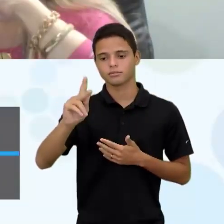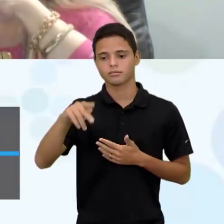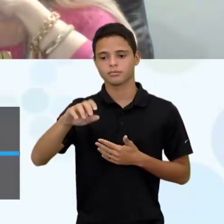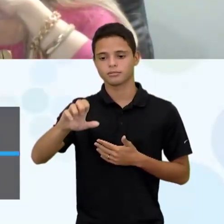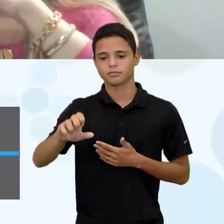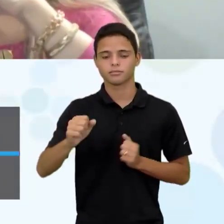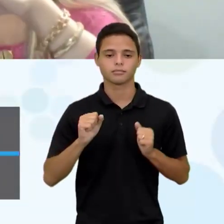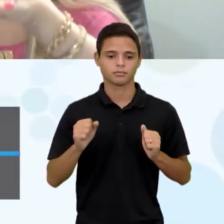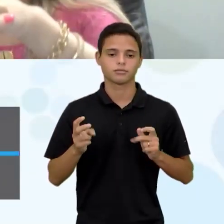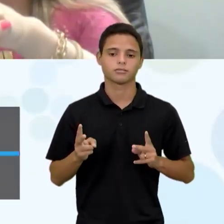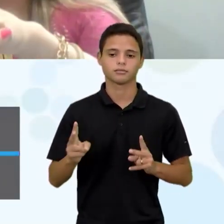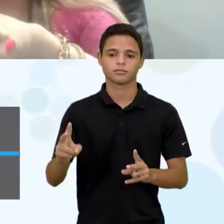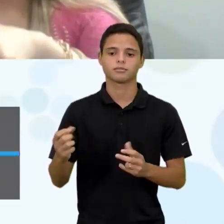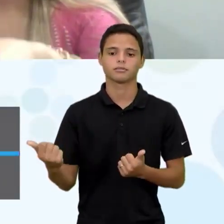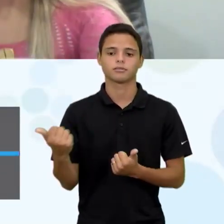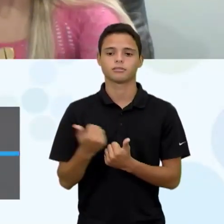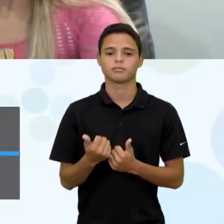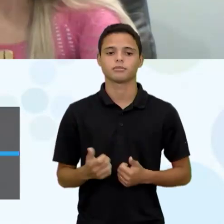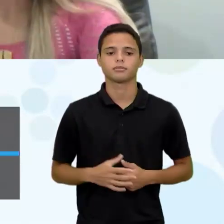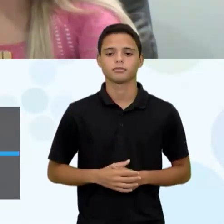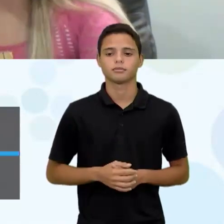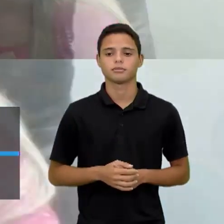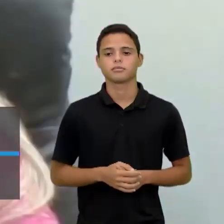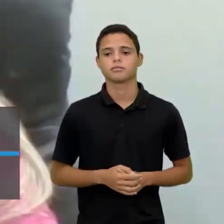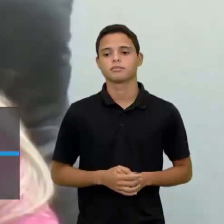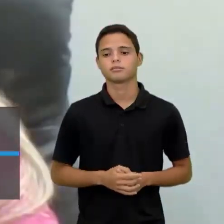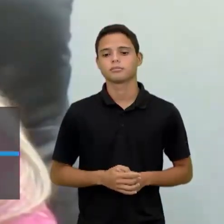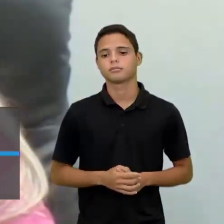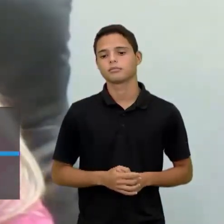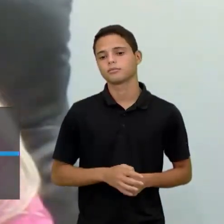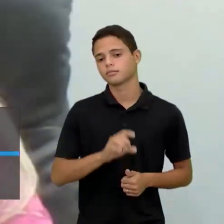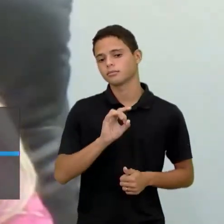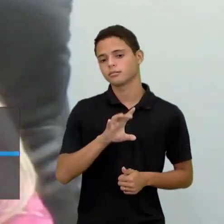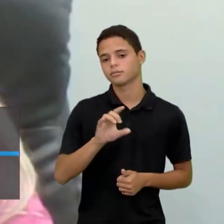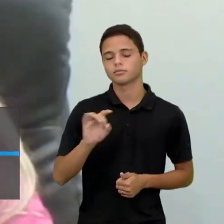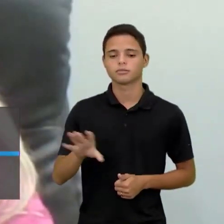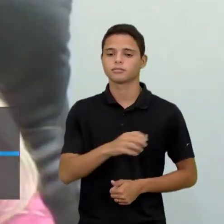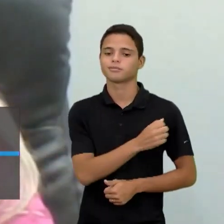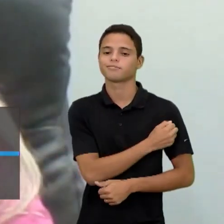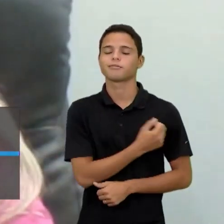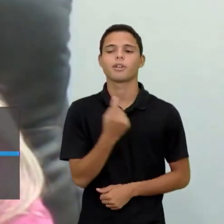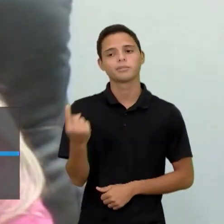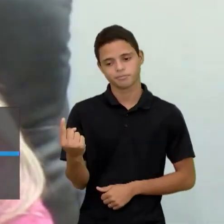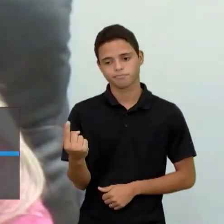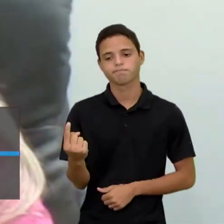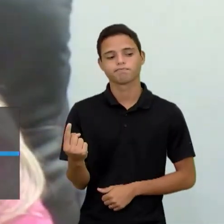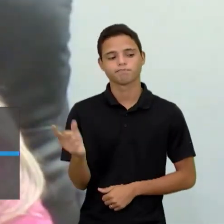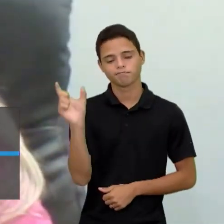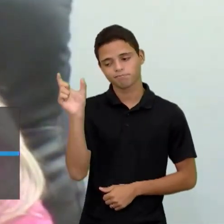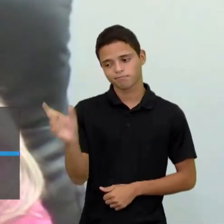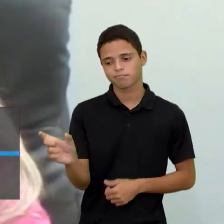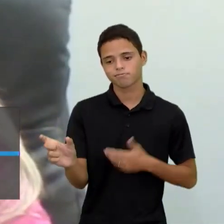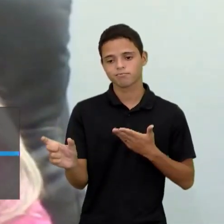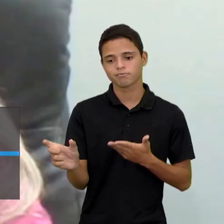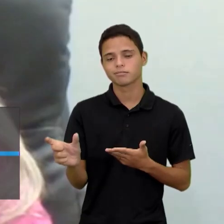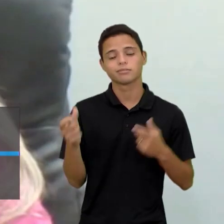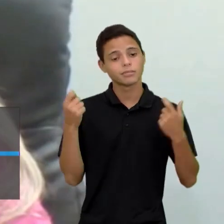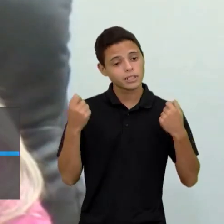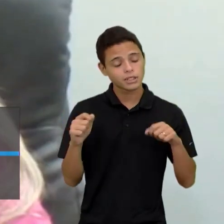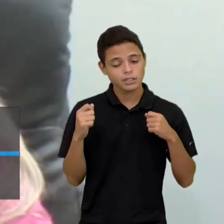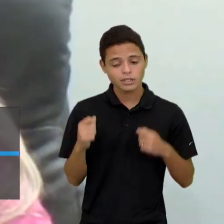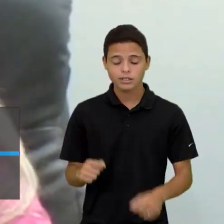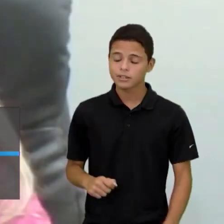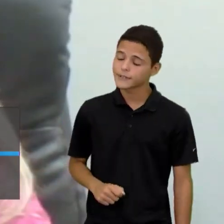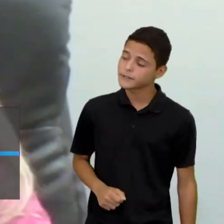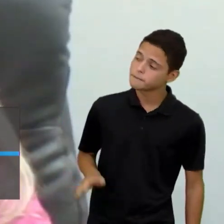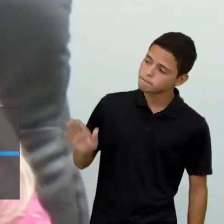explicações. Pode continuar, a palavra é sua. Gente, cada estudante é um. eu preciso sentar do lado